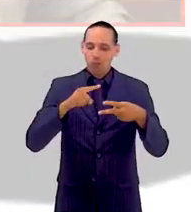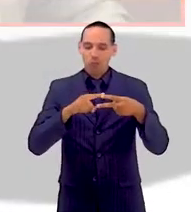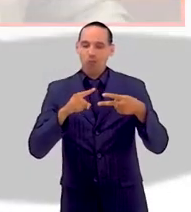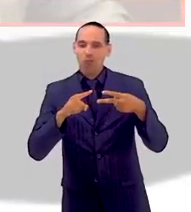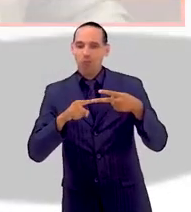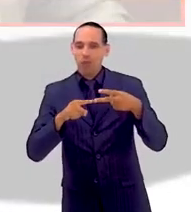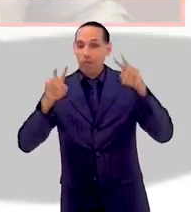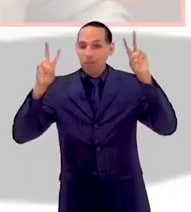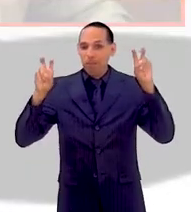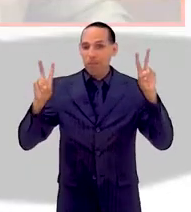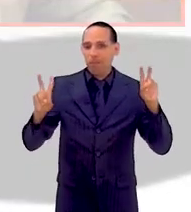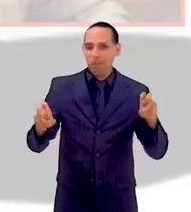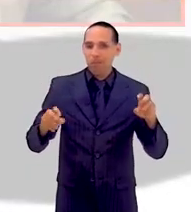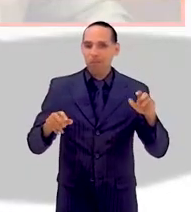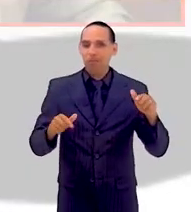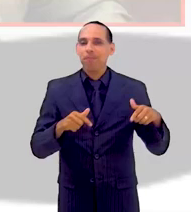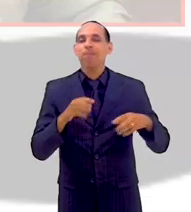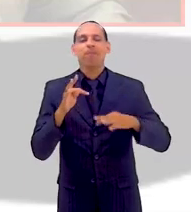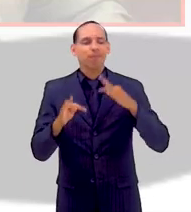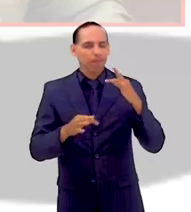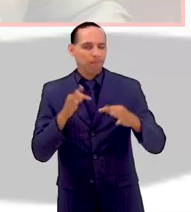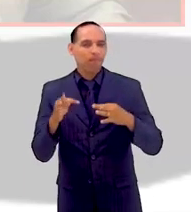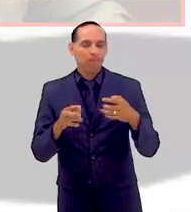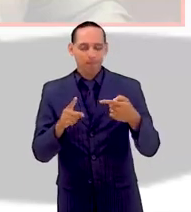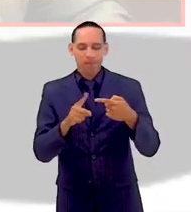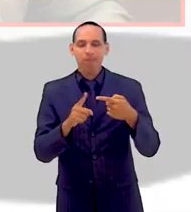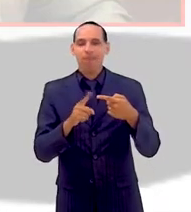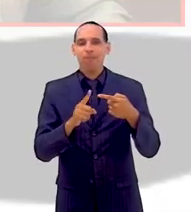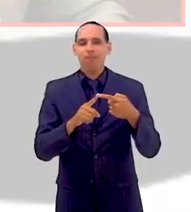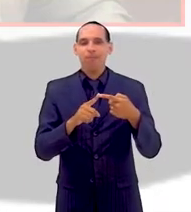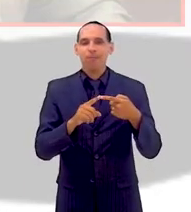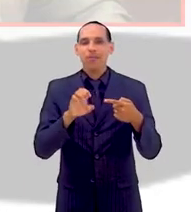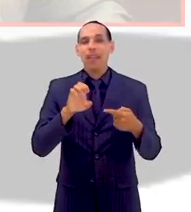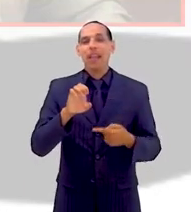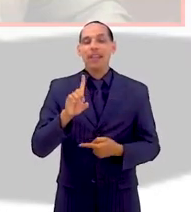dois assuntos que foi uma habilidade dele, tanto o Web